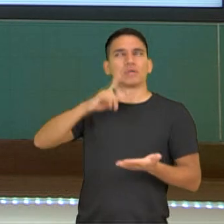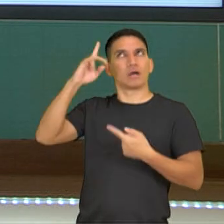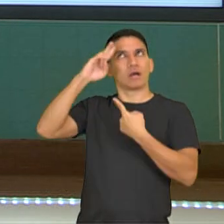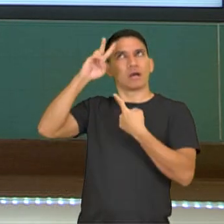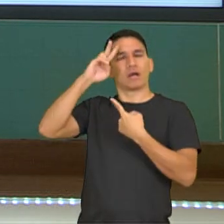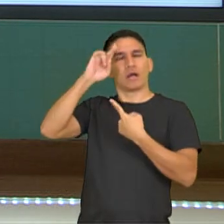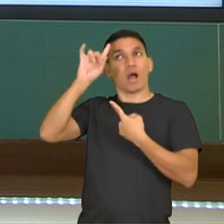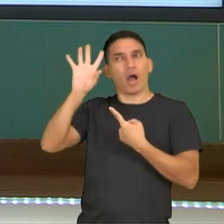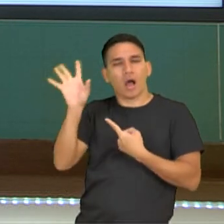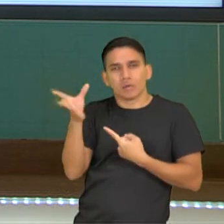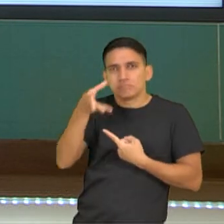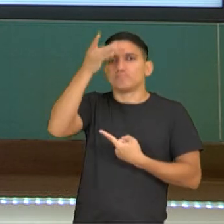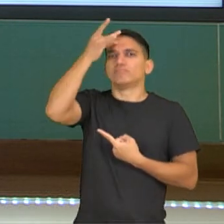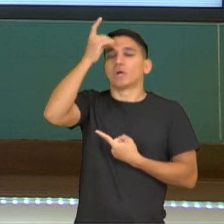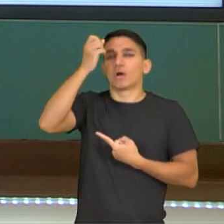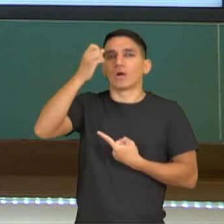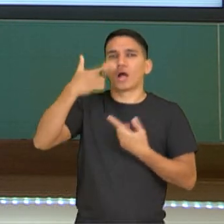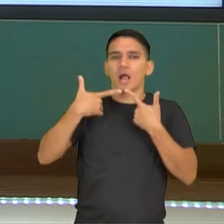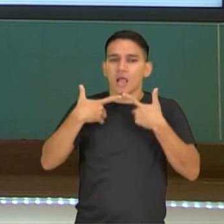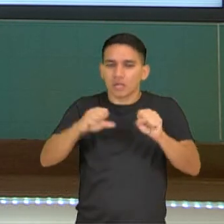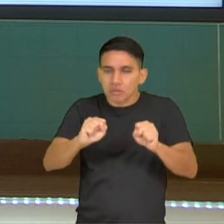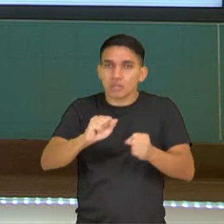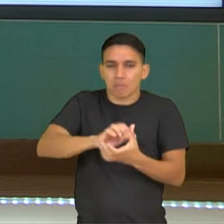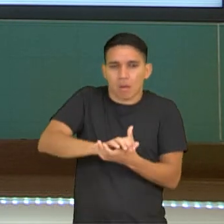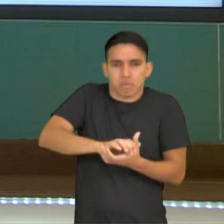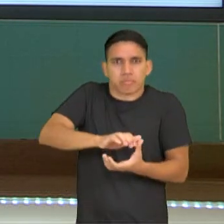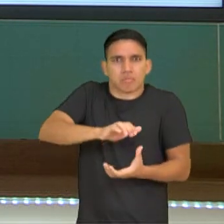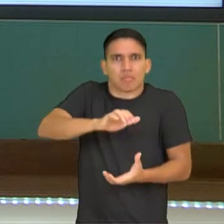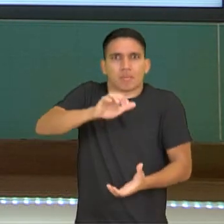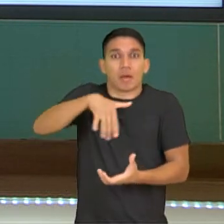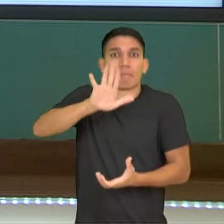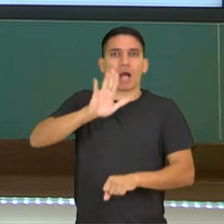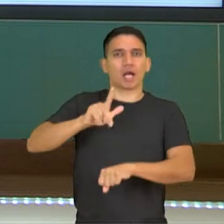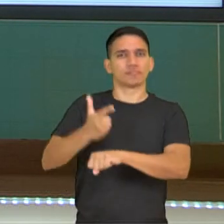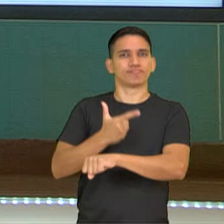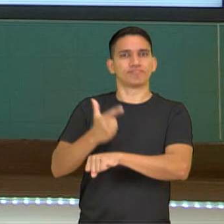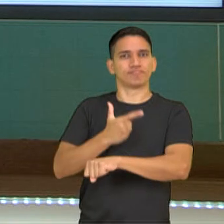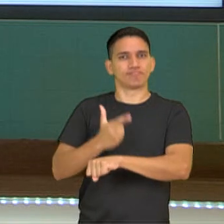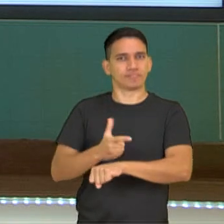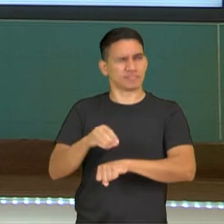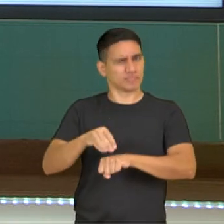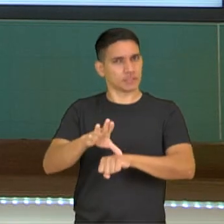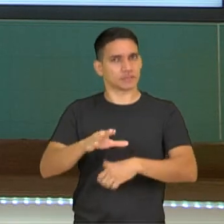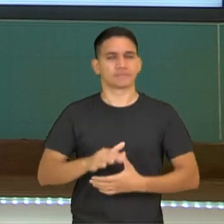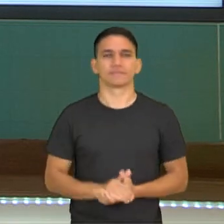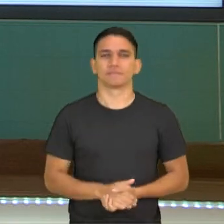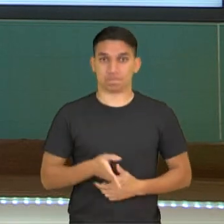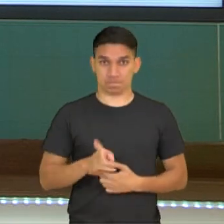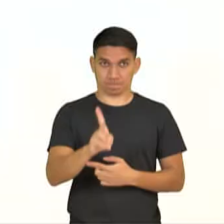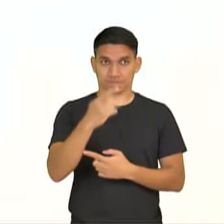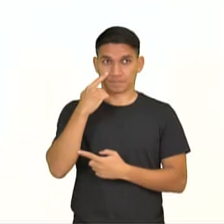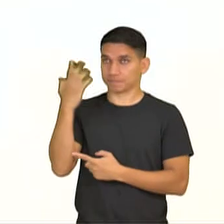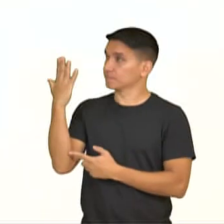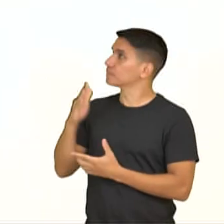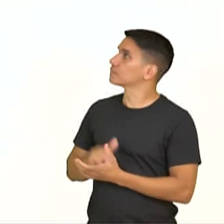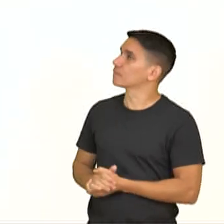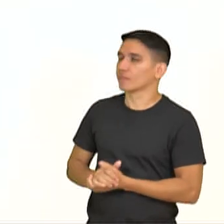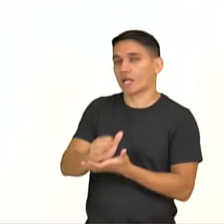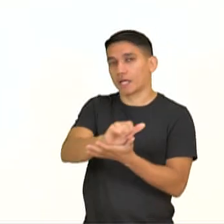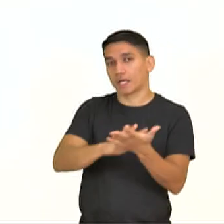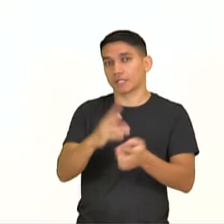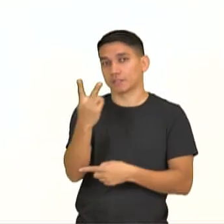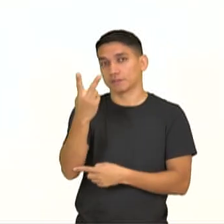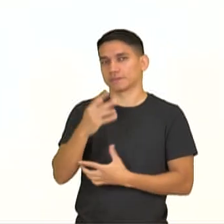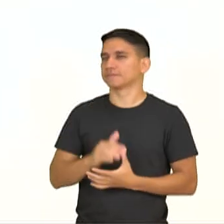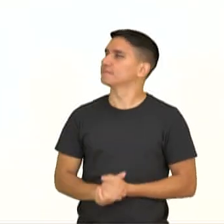repertório linguístico, maior intimidade eu tenho com as palavras, né? Então fica a dica. Vamos continuar aqui para a nossa segunda